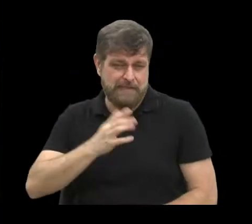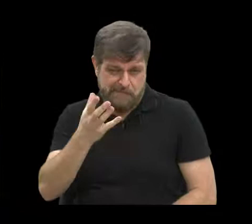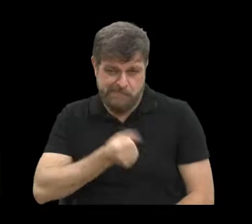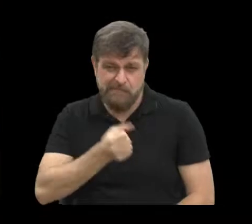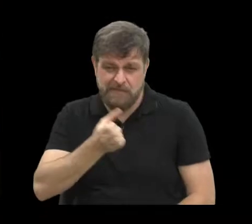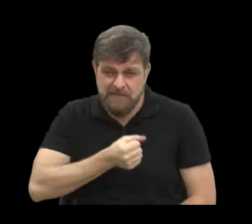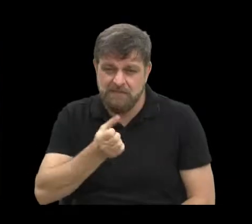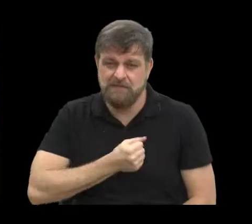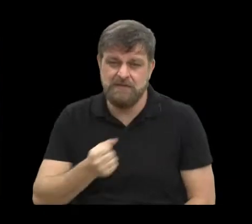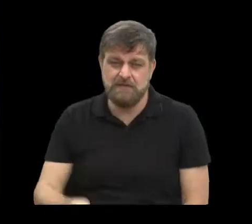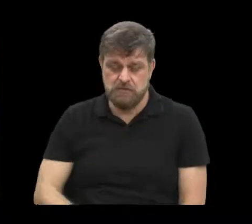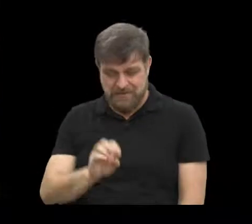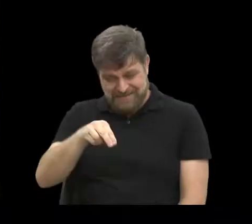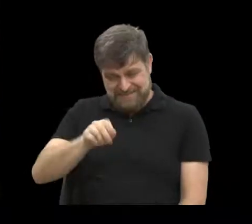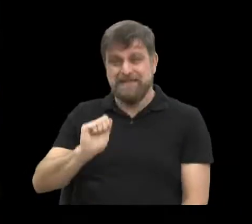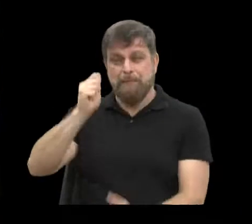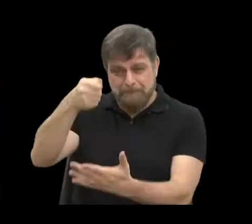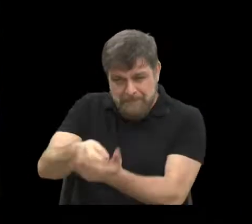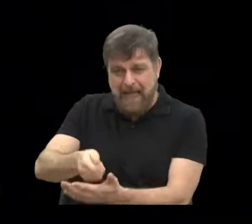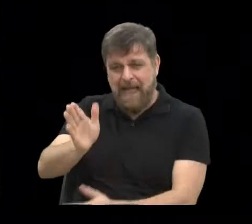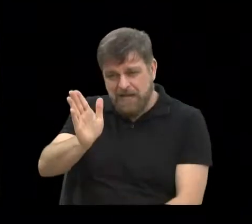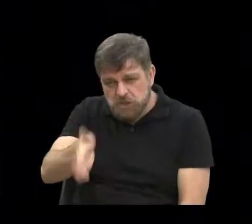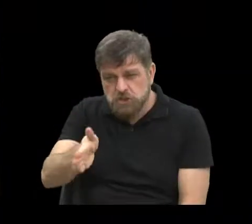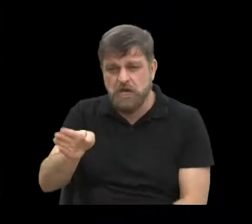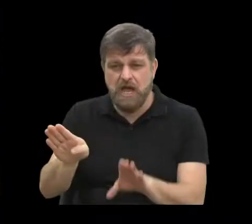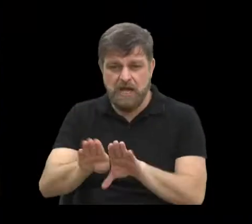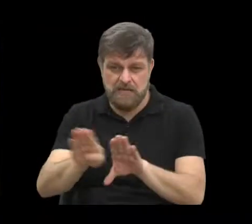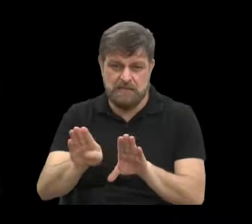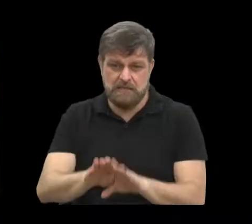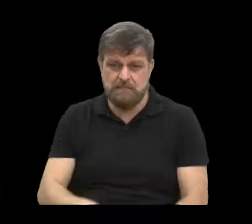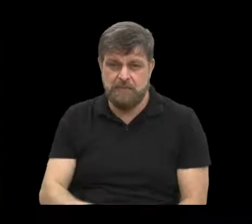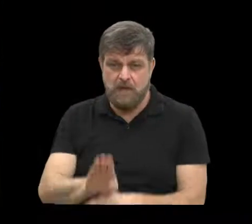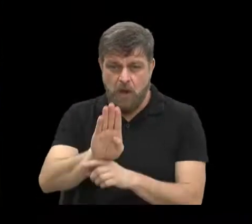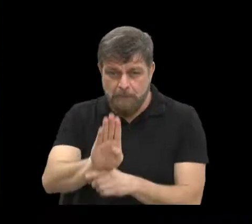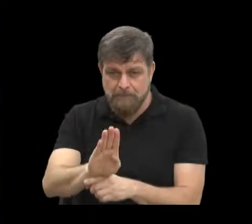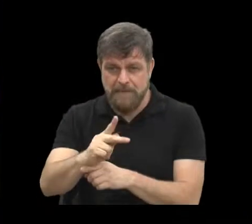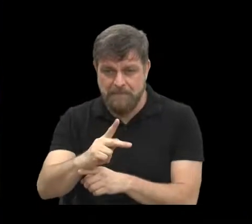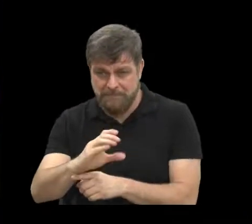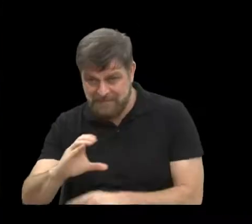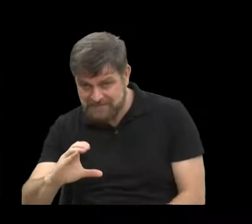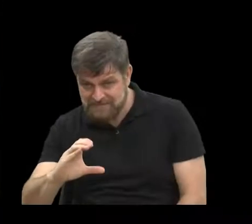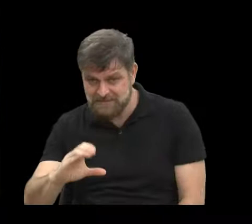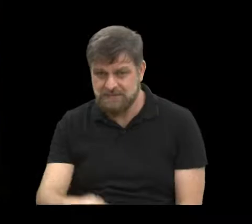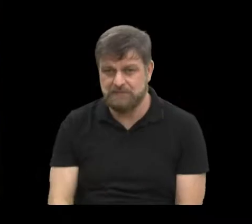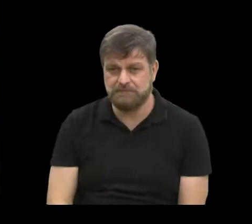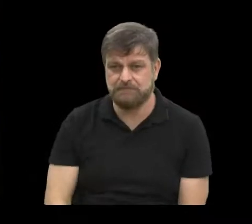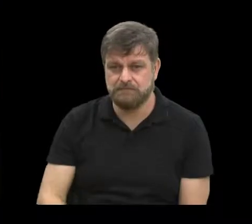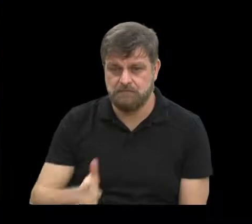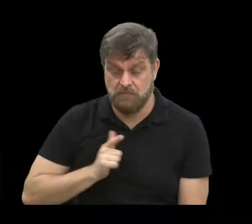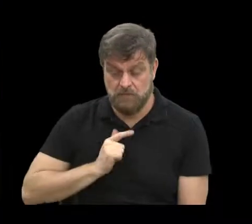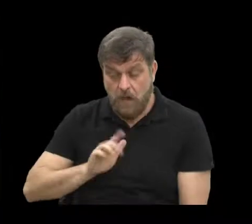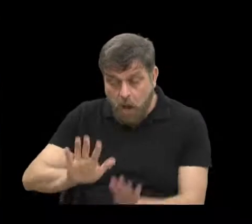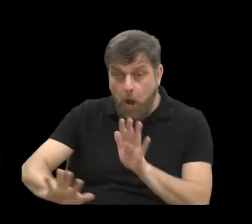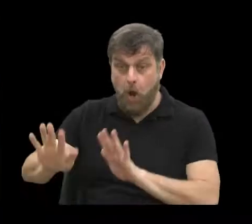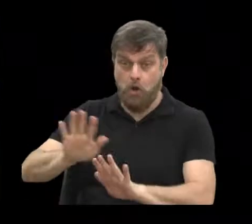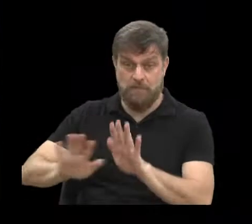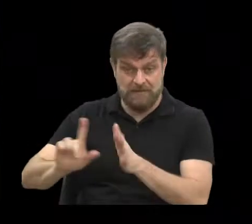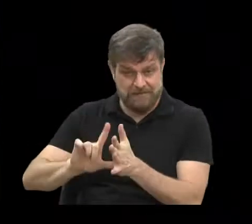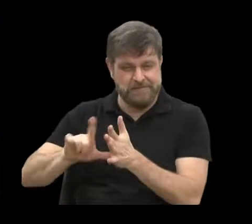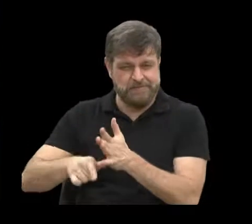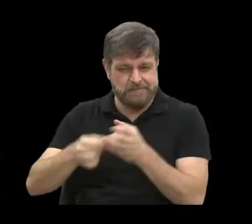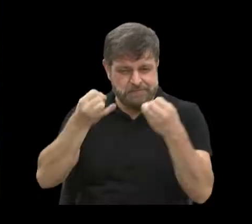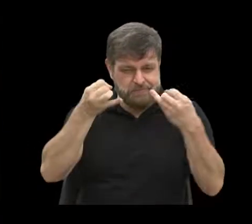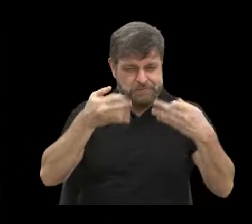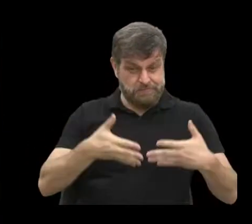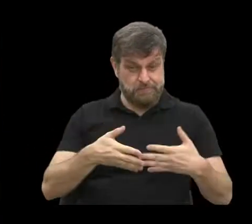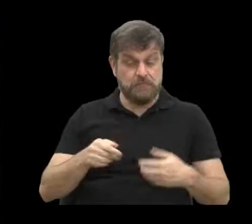benefício que é pago pelo INSS, e o próprio benefício de prestação continuada, com algumas ressalvas que a gente vai ver, ressalvas